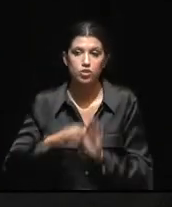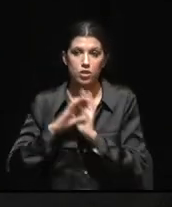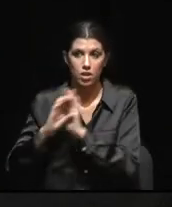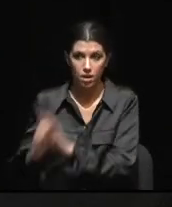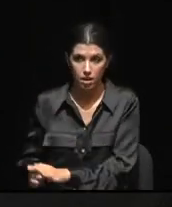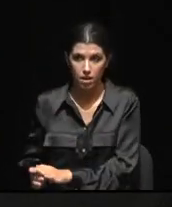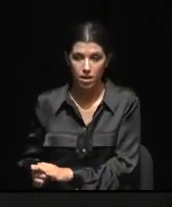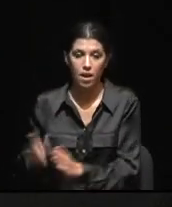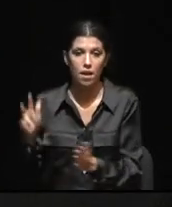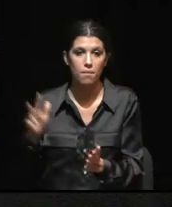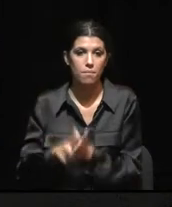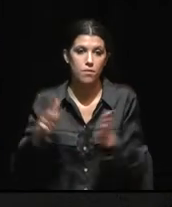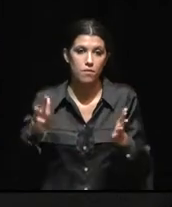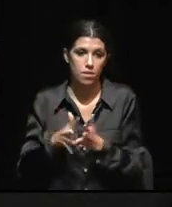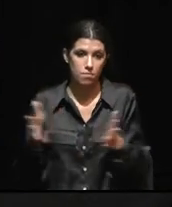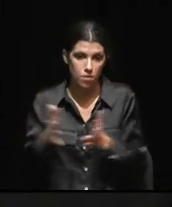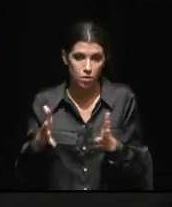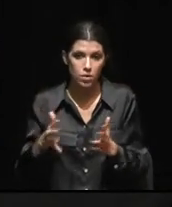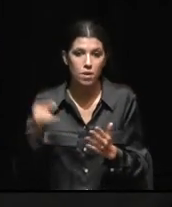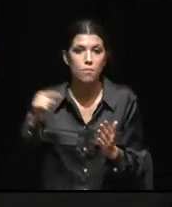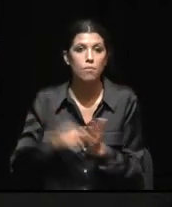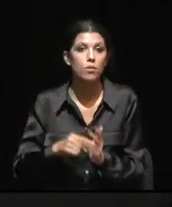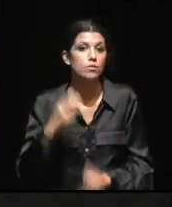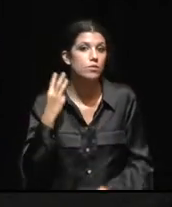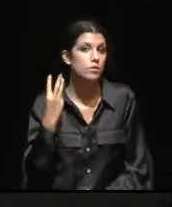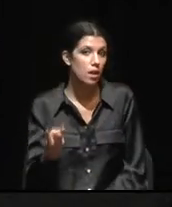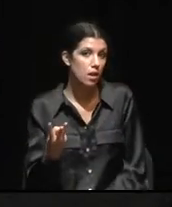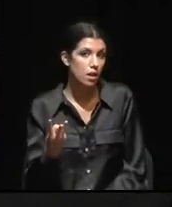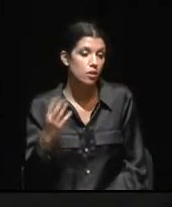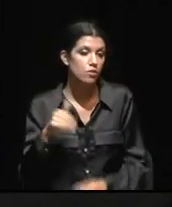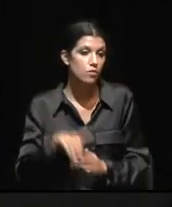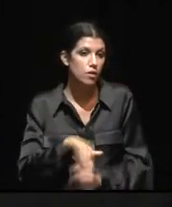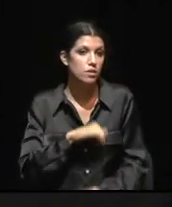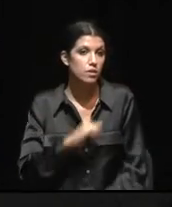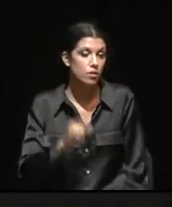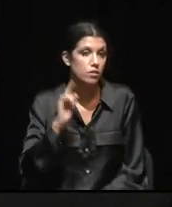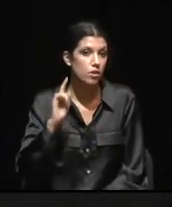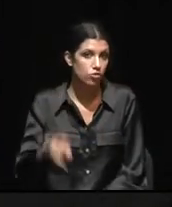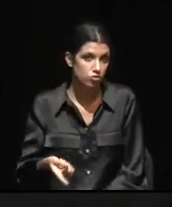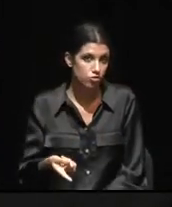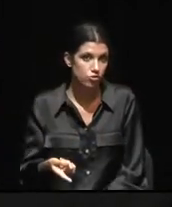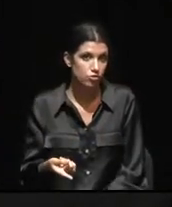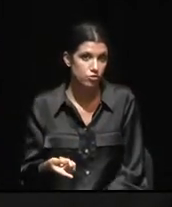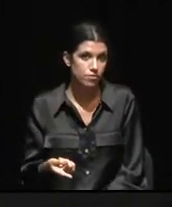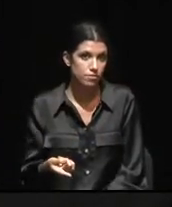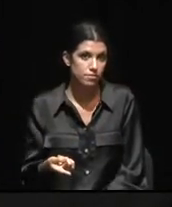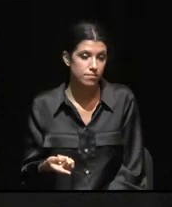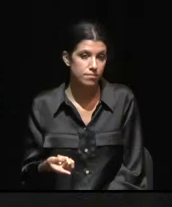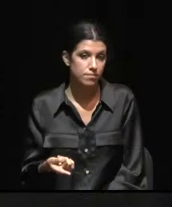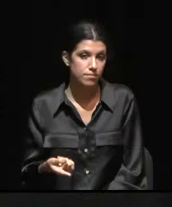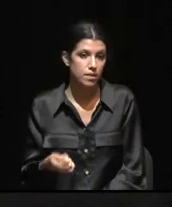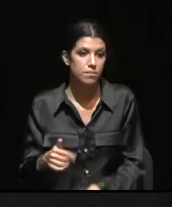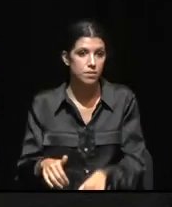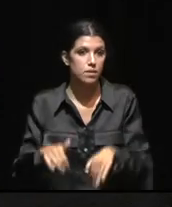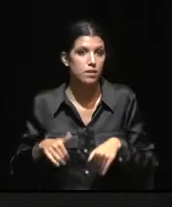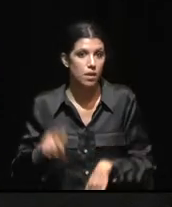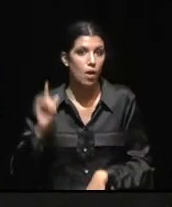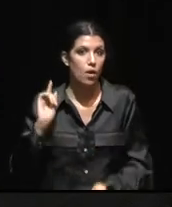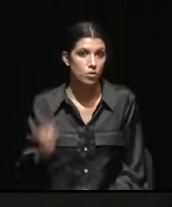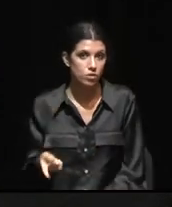chega aprovado por maioria ponto três quem Vota contra quem se